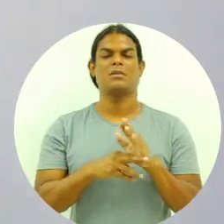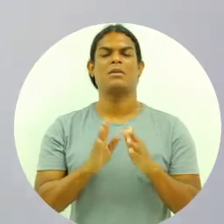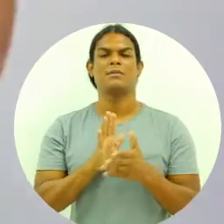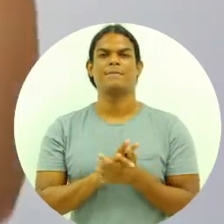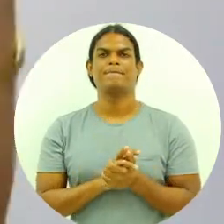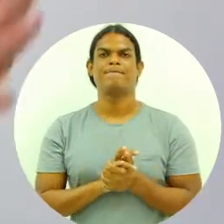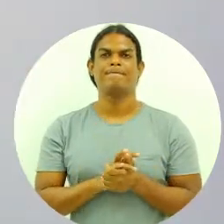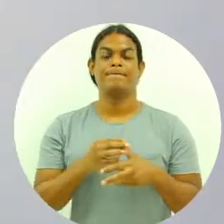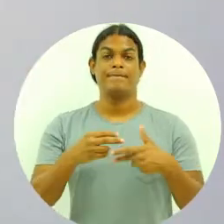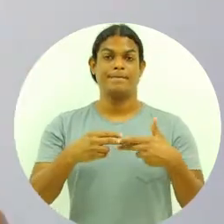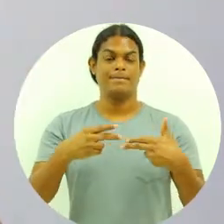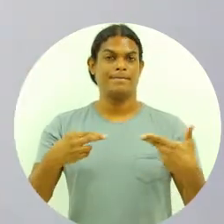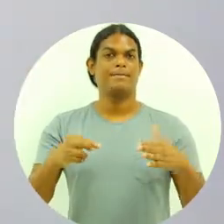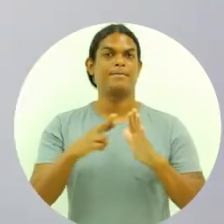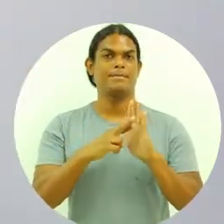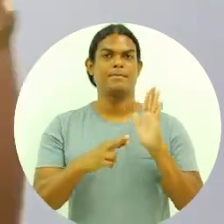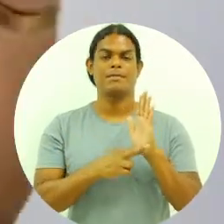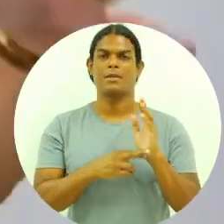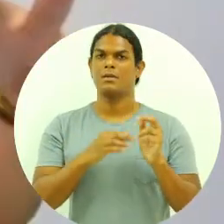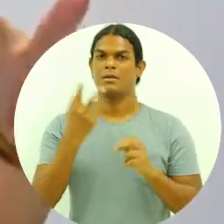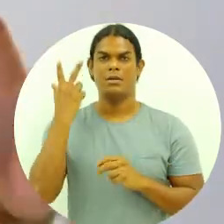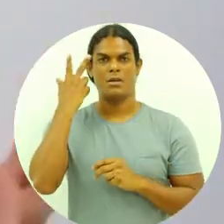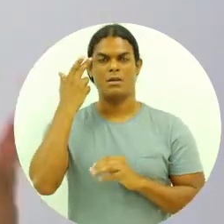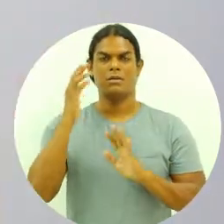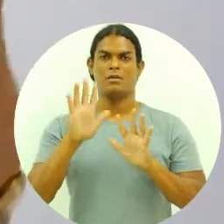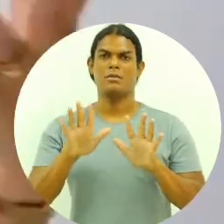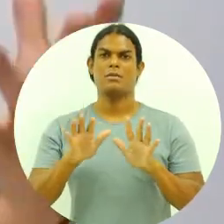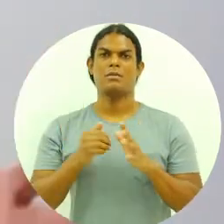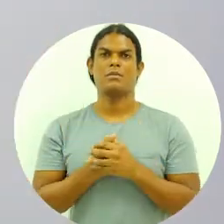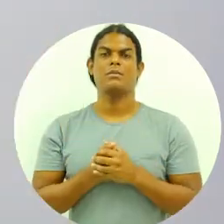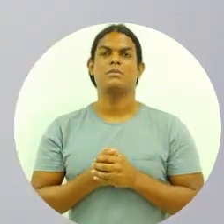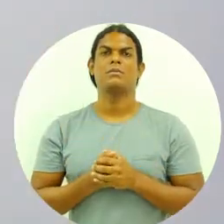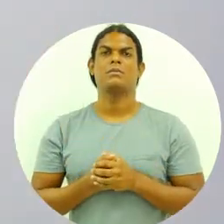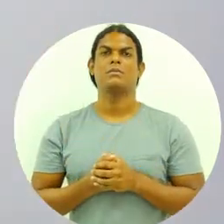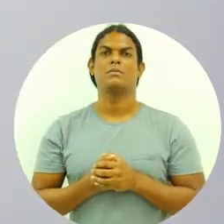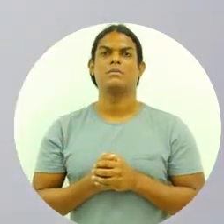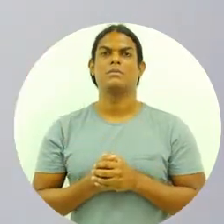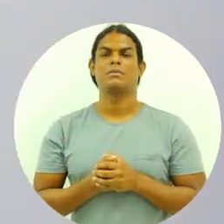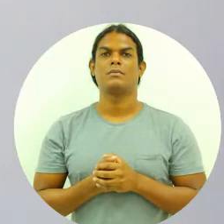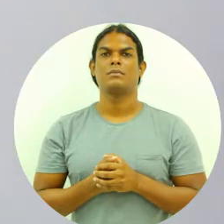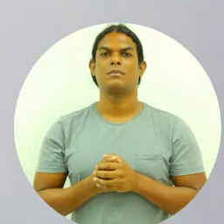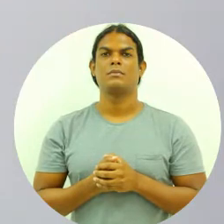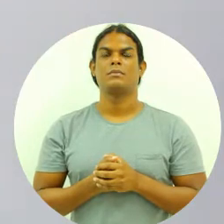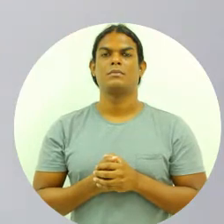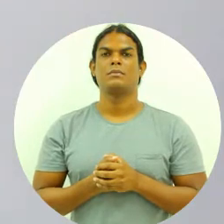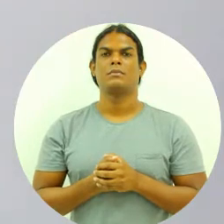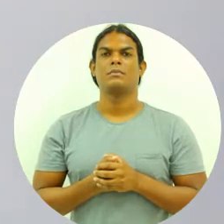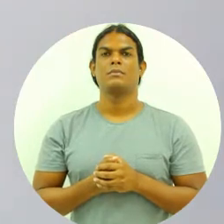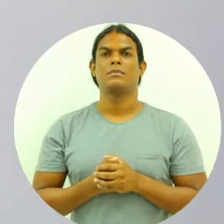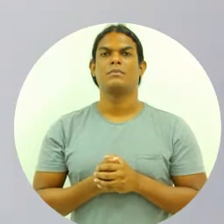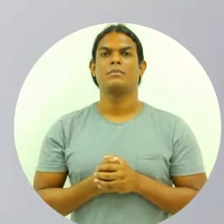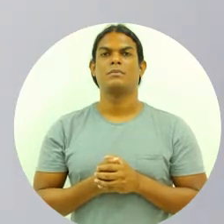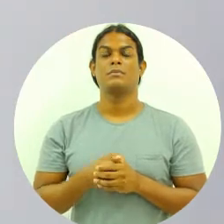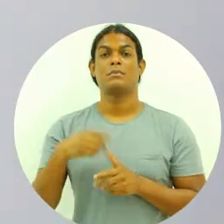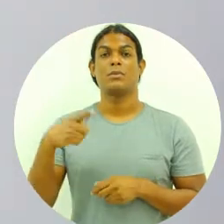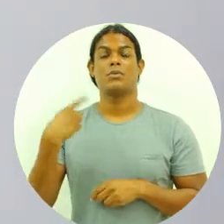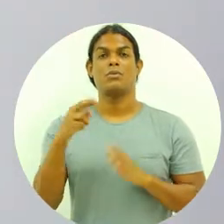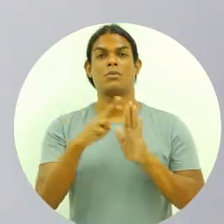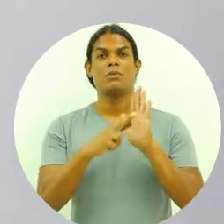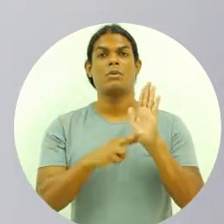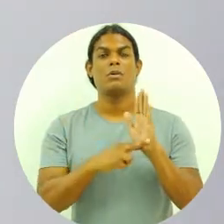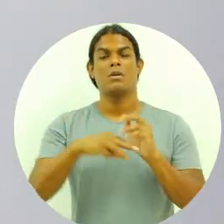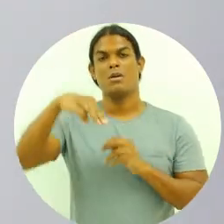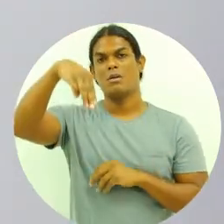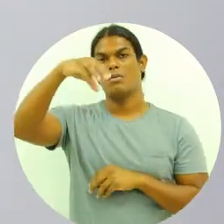fiscalizada, senão vai se tornar um grande monstro opressor de nós administrados. Então, outro princípio é o princípio da motivação.